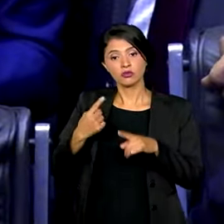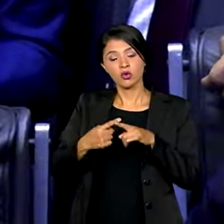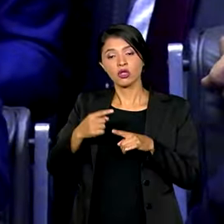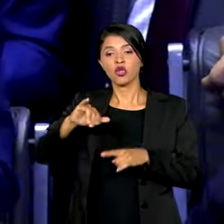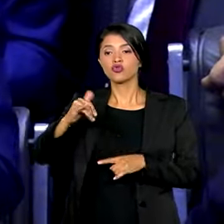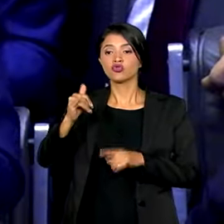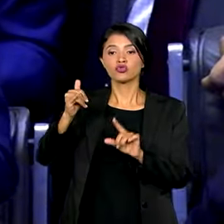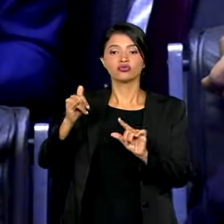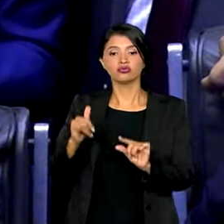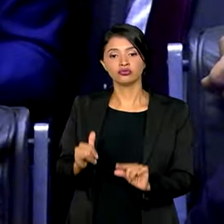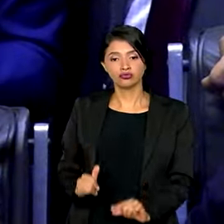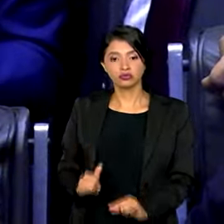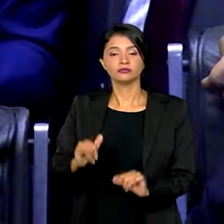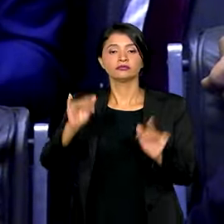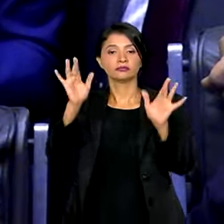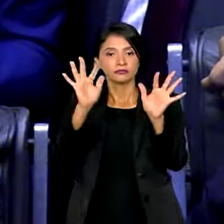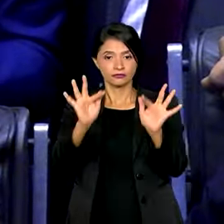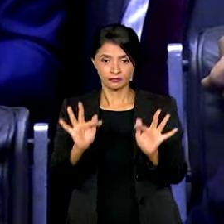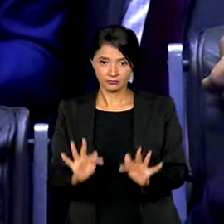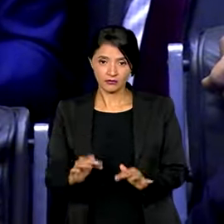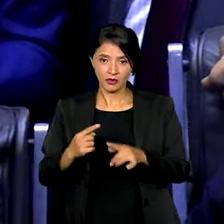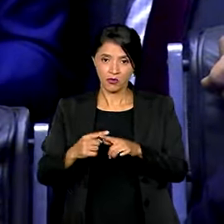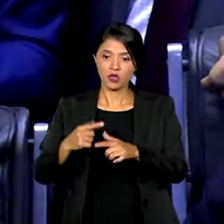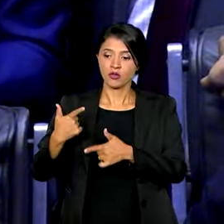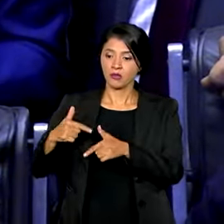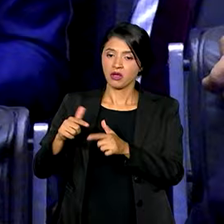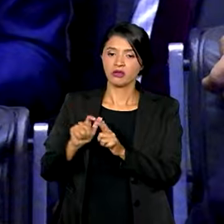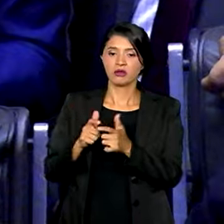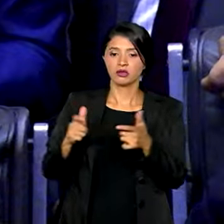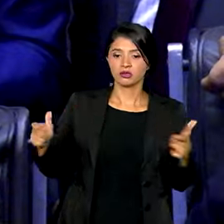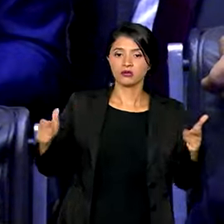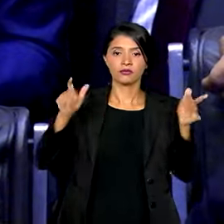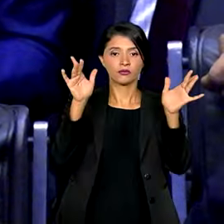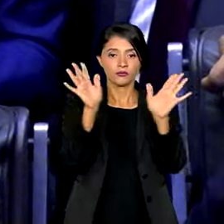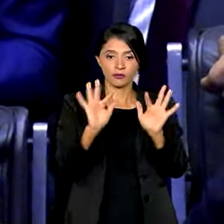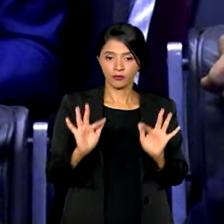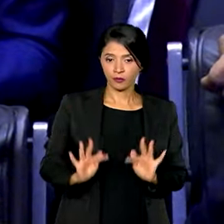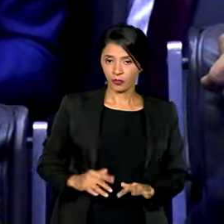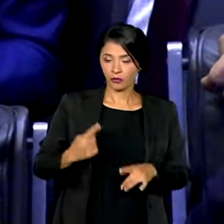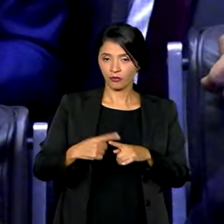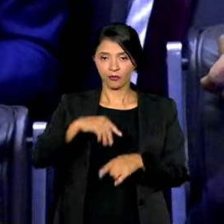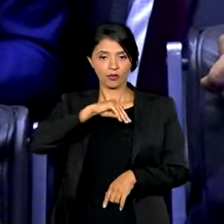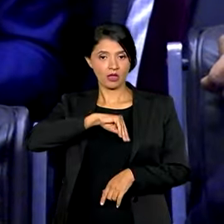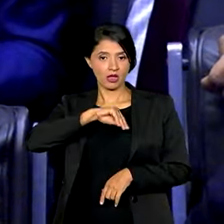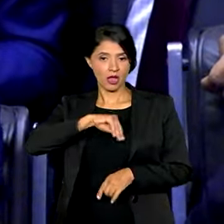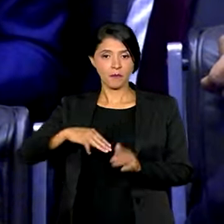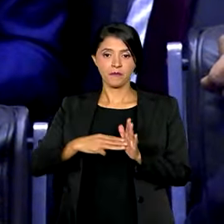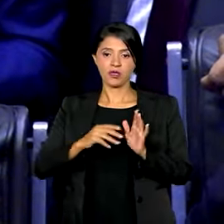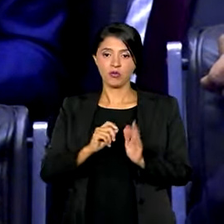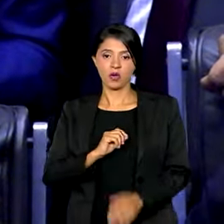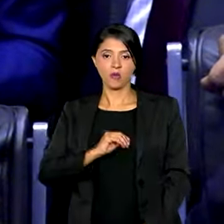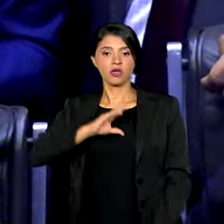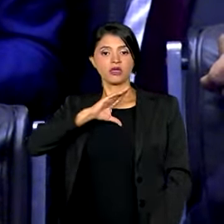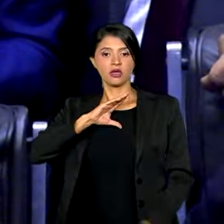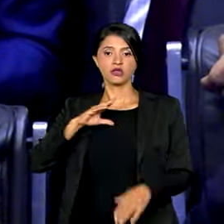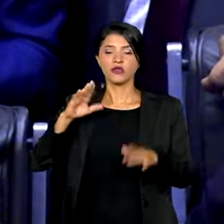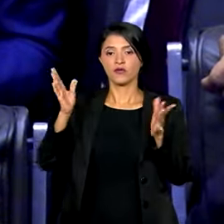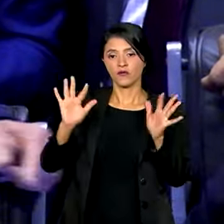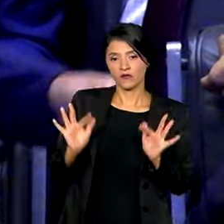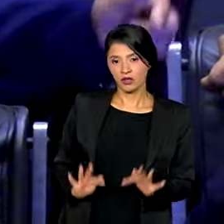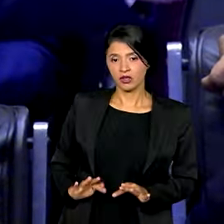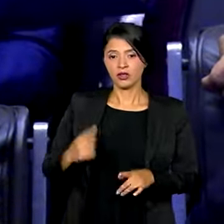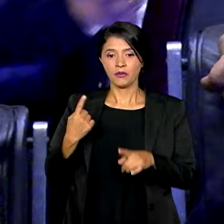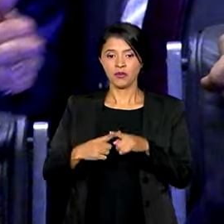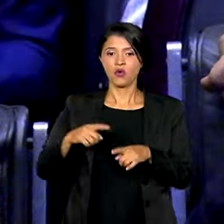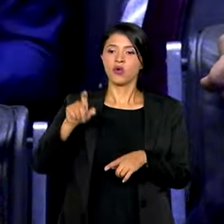está diminuindo. Feliz porque o emprego está crescendo. Feliz porque o salário mínimo está aumentando. Feliz porque o